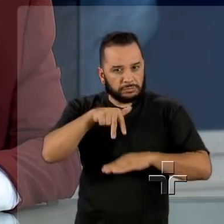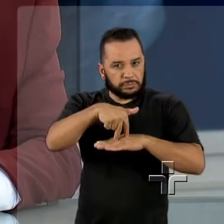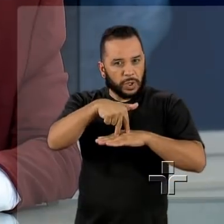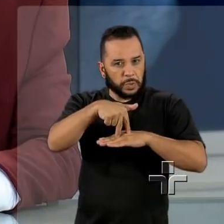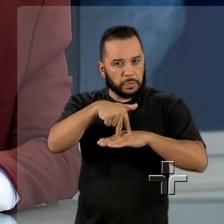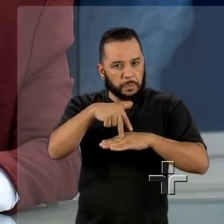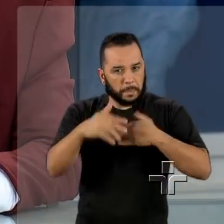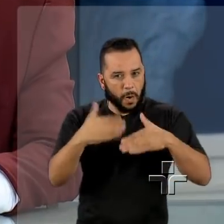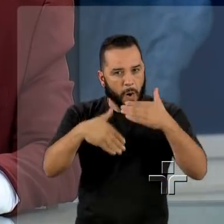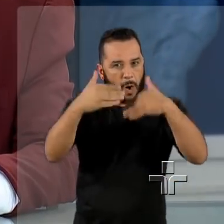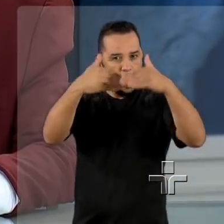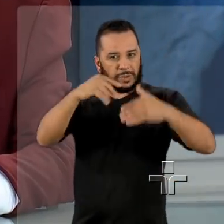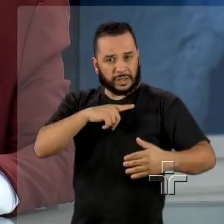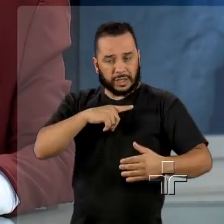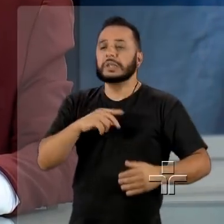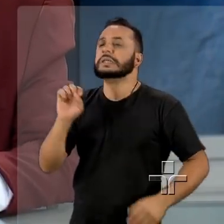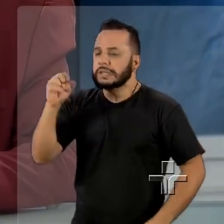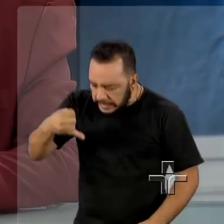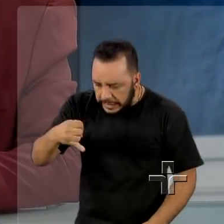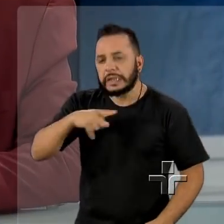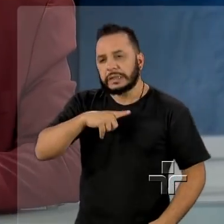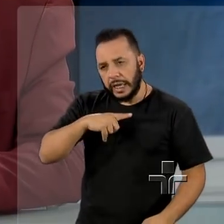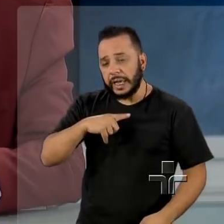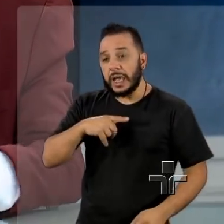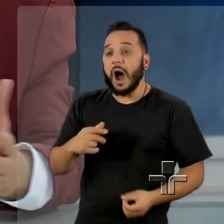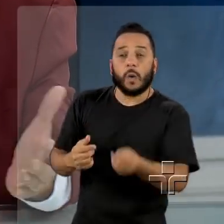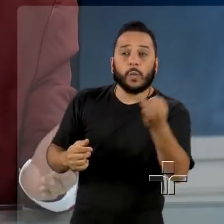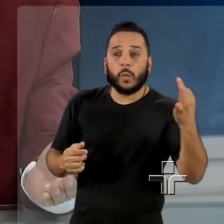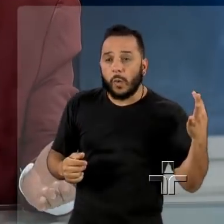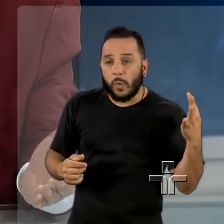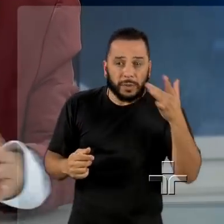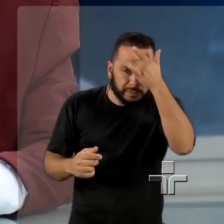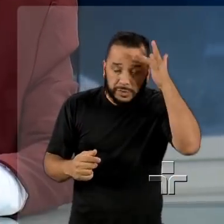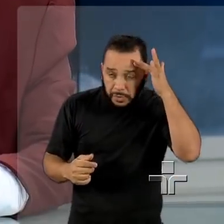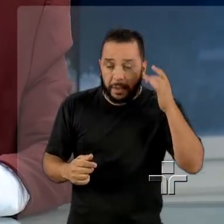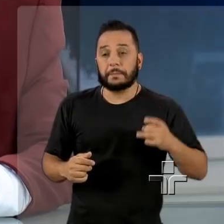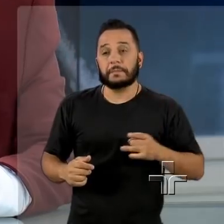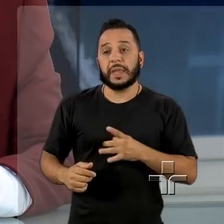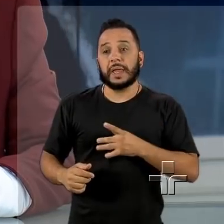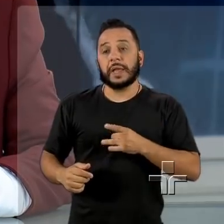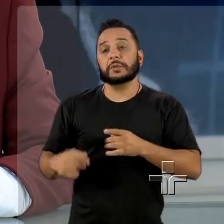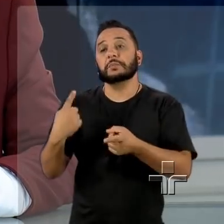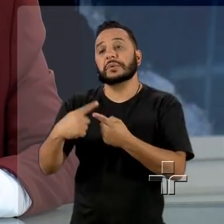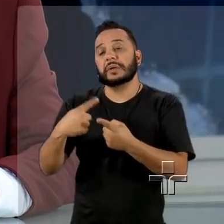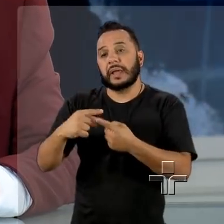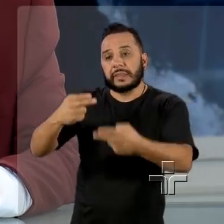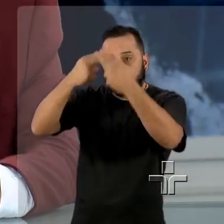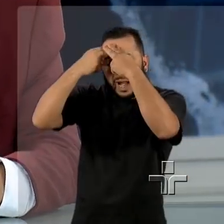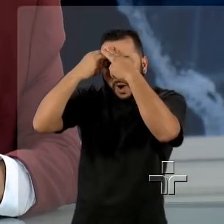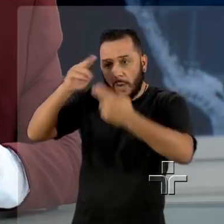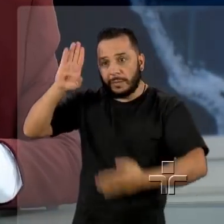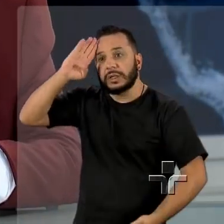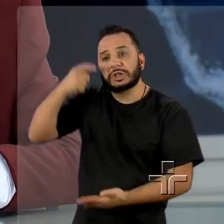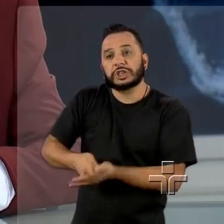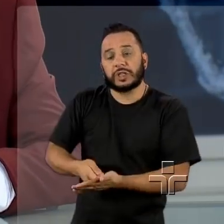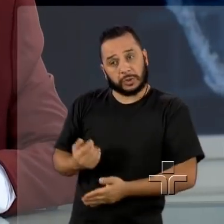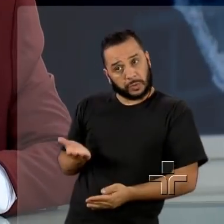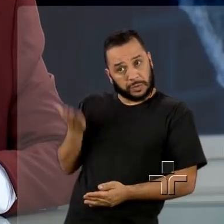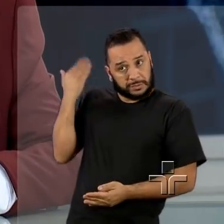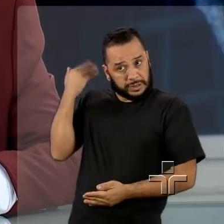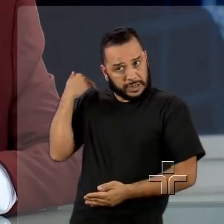deu espaço para aqueles malucos que ficavam pedindo intervenção militar, certo? Dentro daqueles que estavam no governo, eu acho que ele foi uma